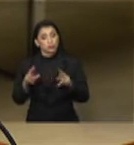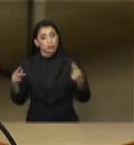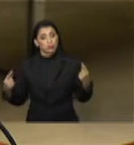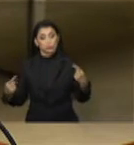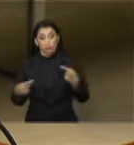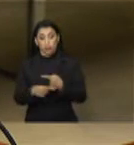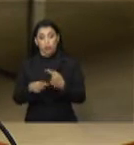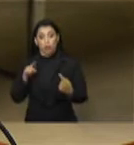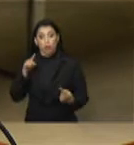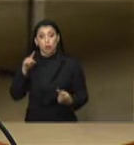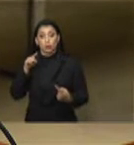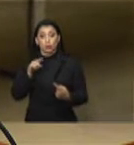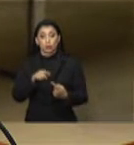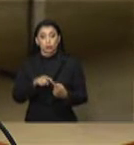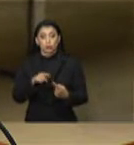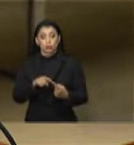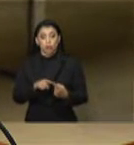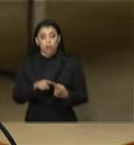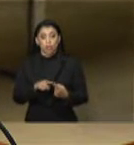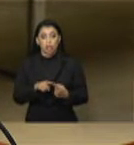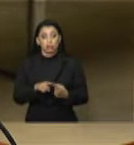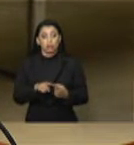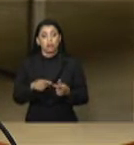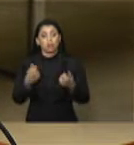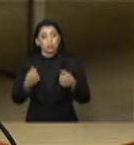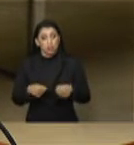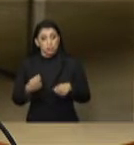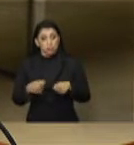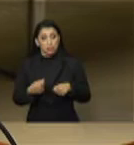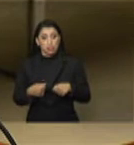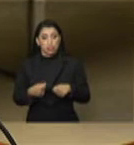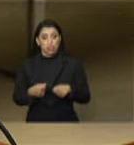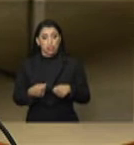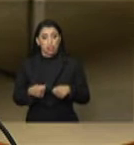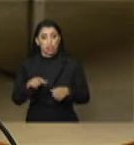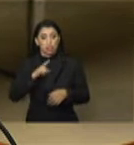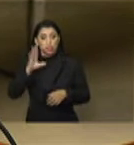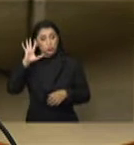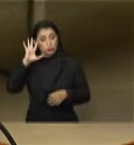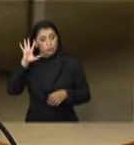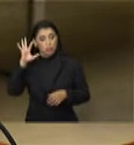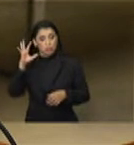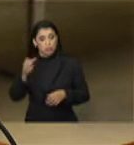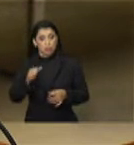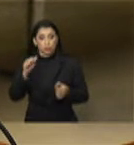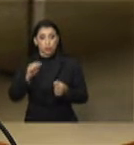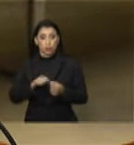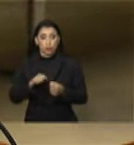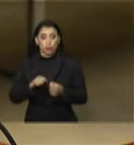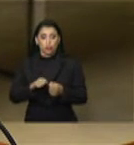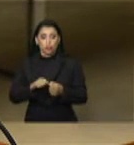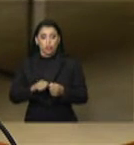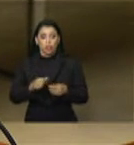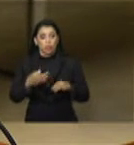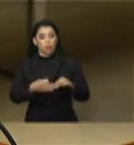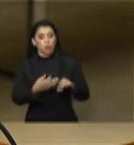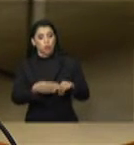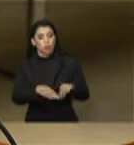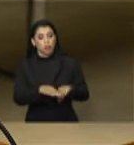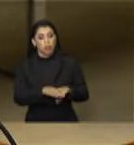o objeto da presente demanda nós estamos diante de uma decisão que foi proferida pelo Ministro